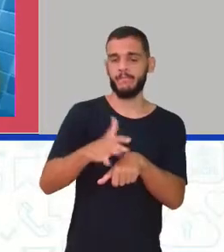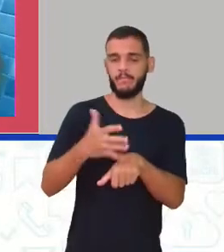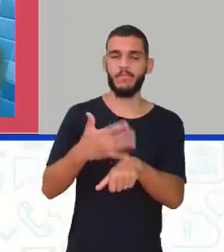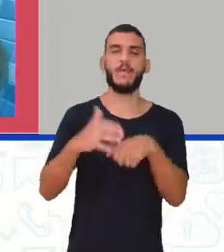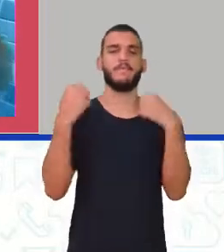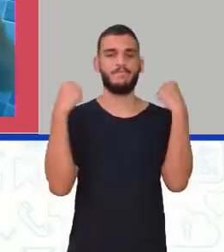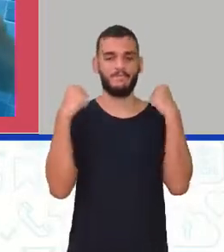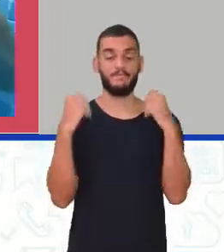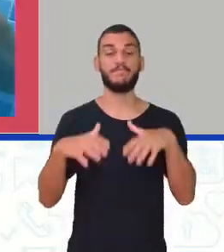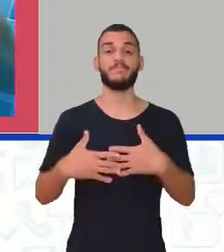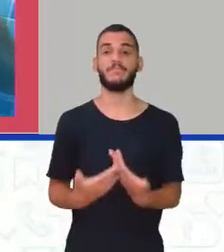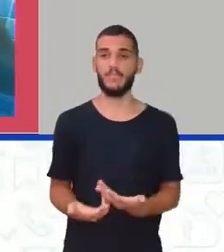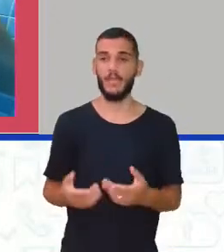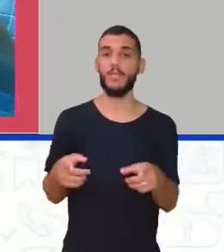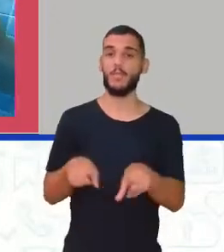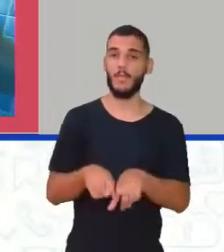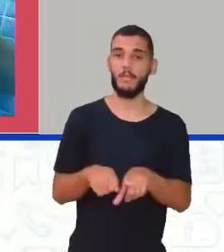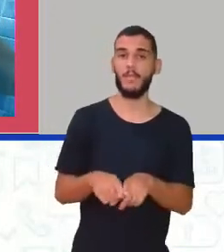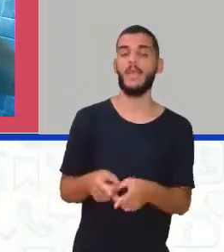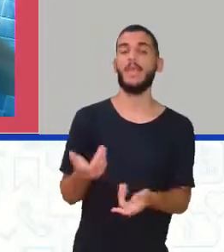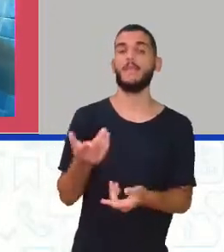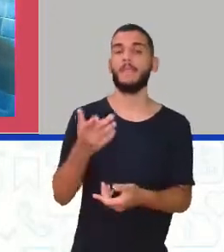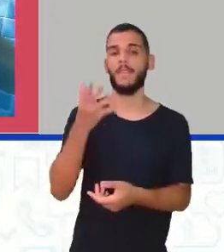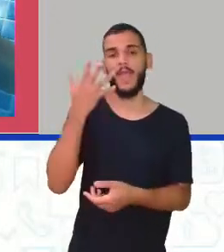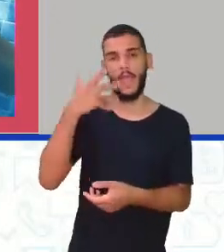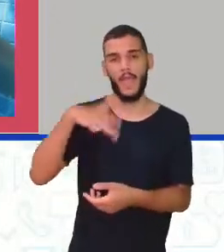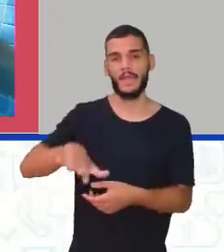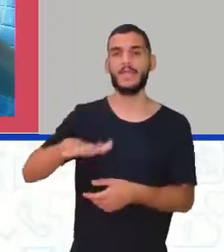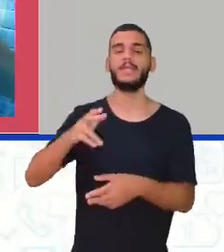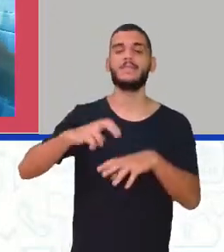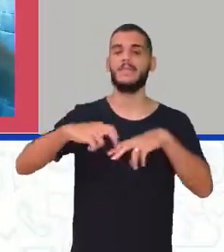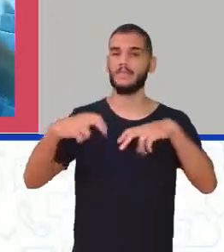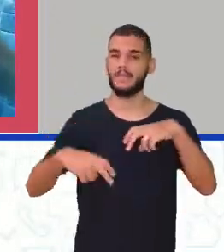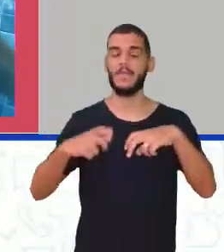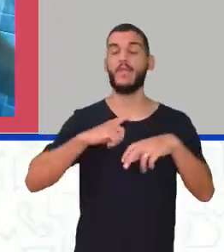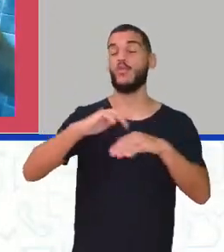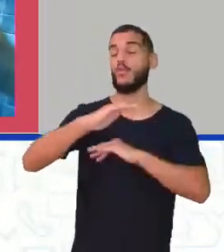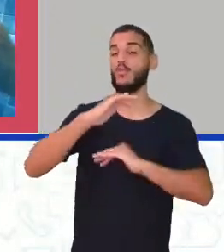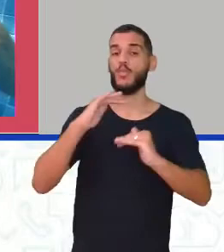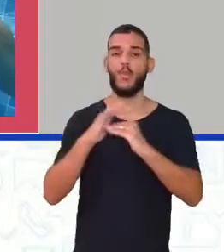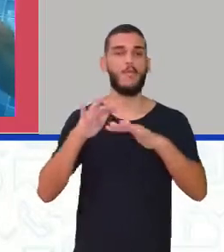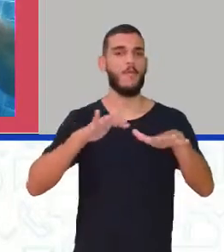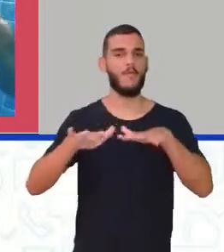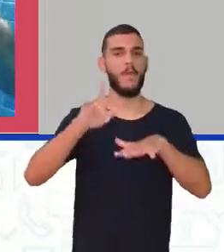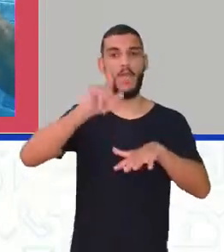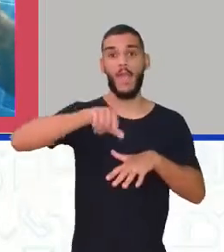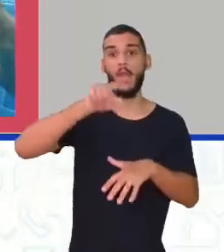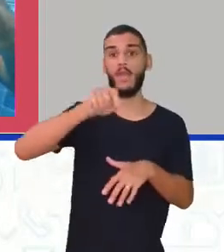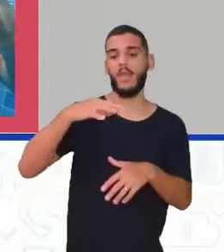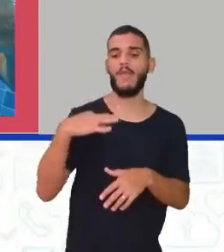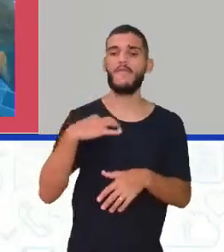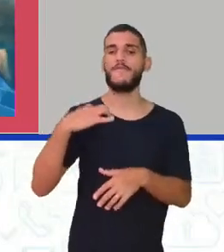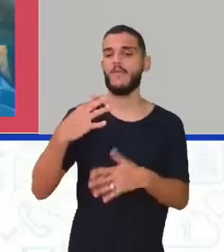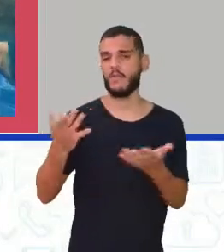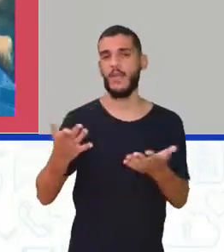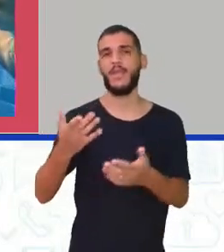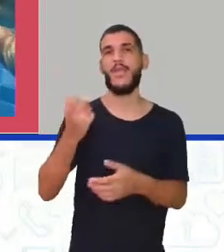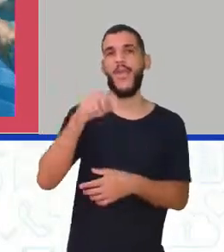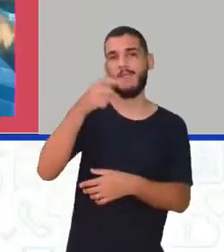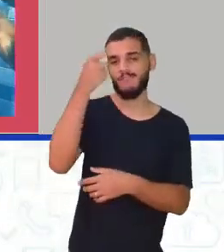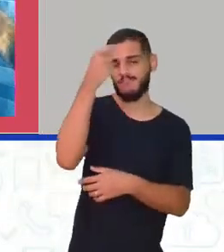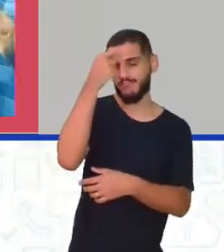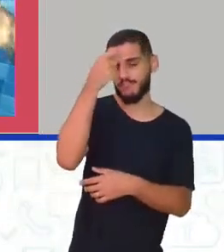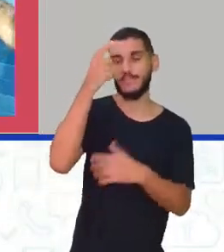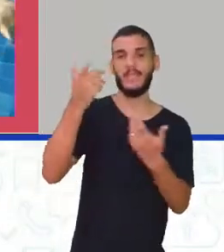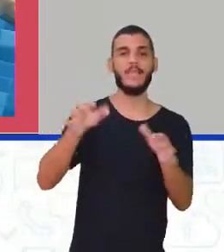né? E a questão dessa criança aí na piscina. Então, todos esses movimentos são voluntários, né? Todos são conscientes e